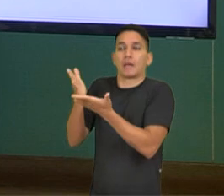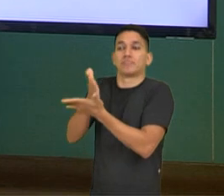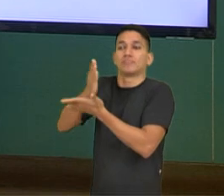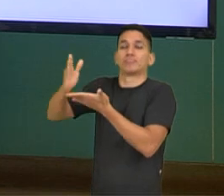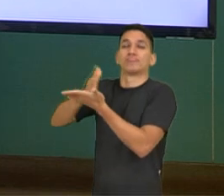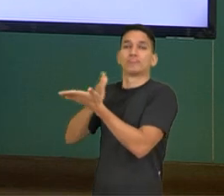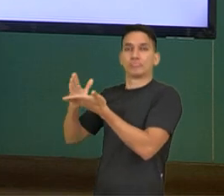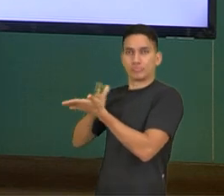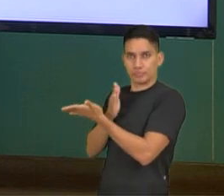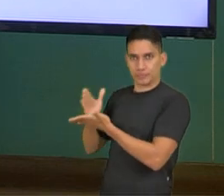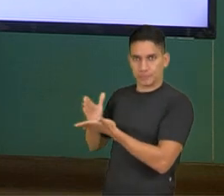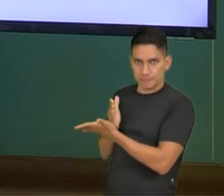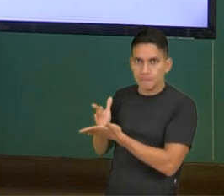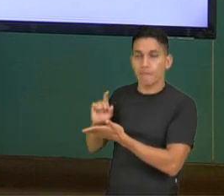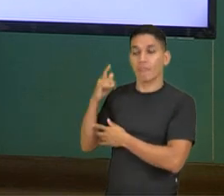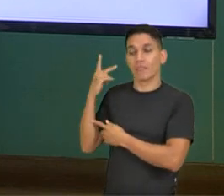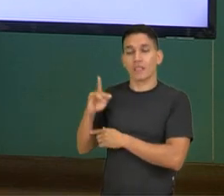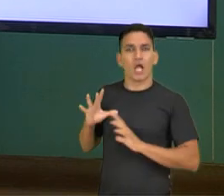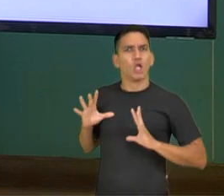E